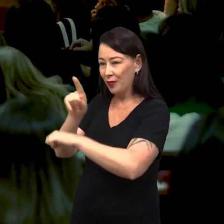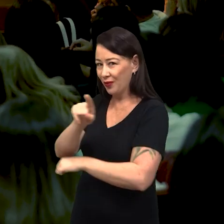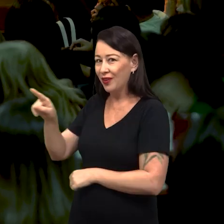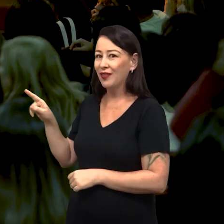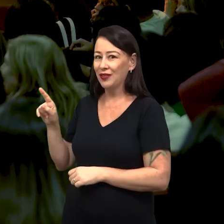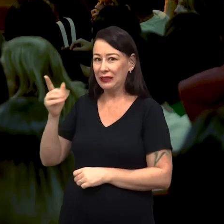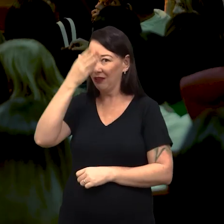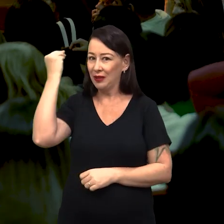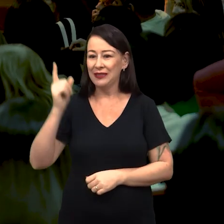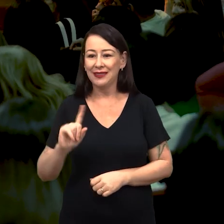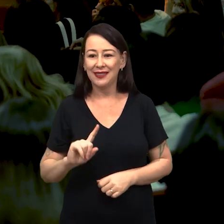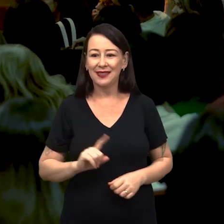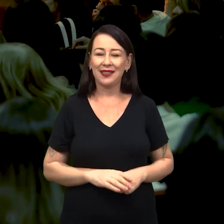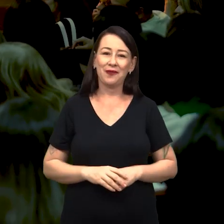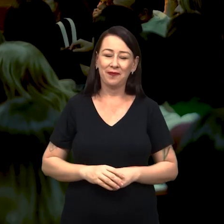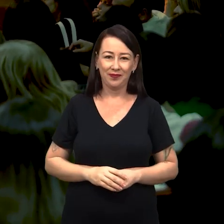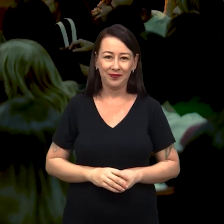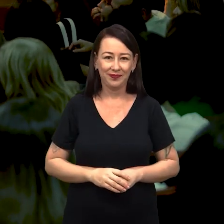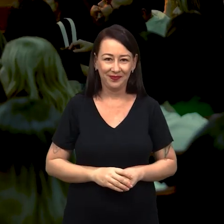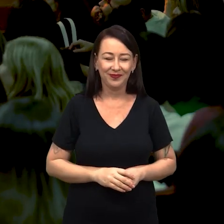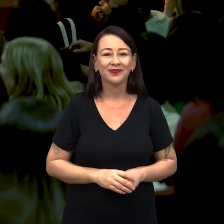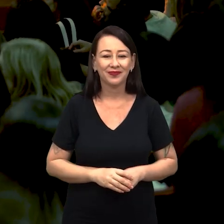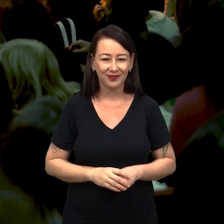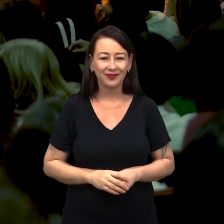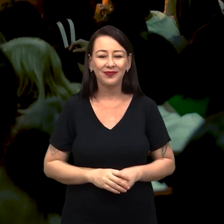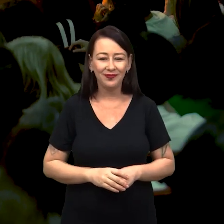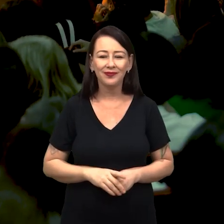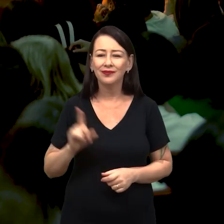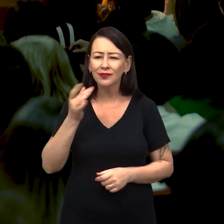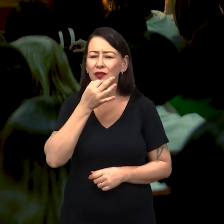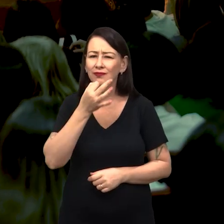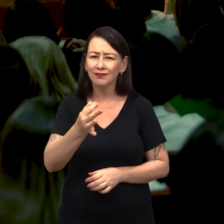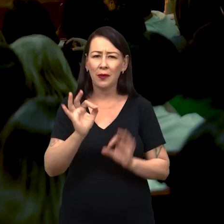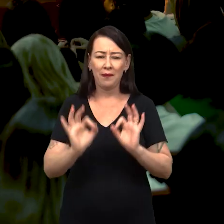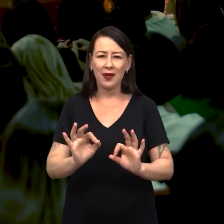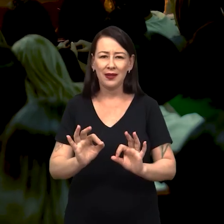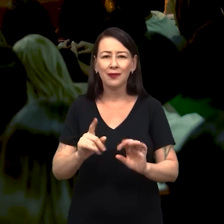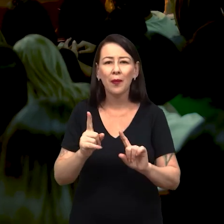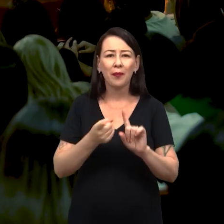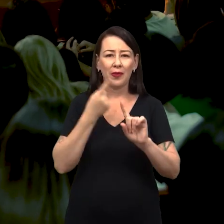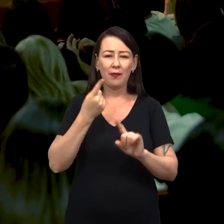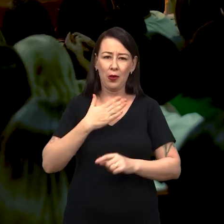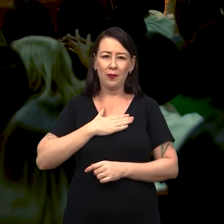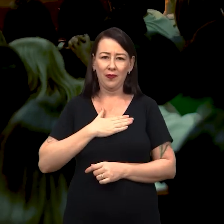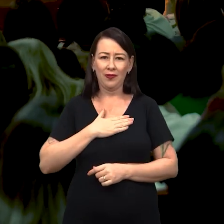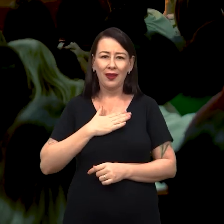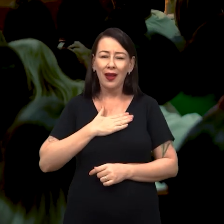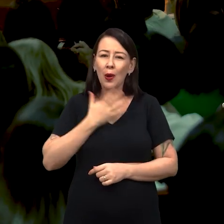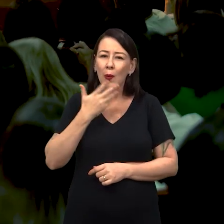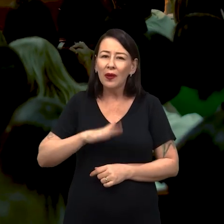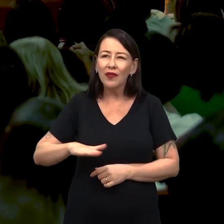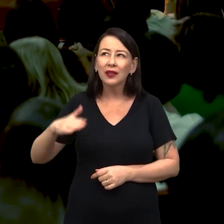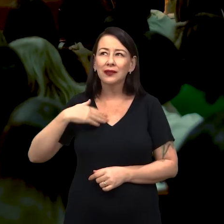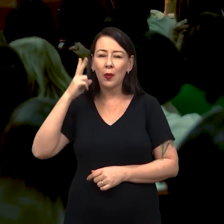vocês, não vou esquecer não. Eu não esqueço essas coisas não. Ó, mas façam mesmo. O primeiro caderninho é a sua infância.